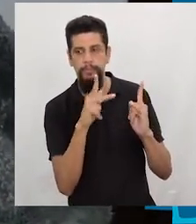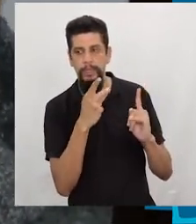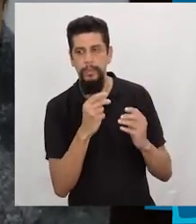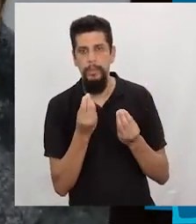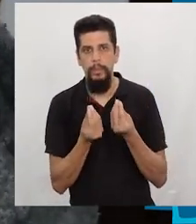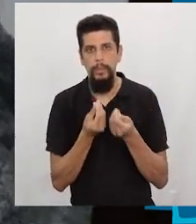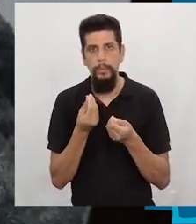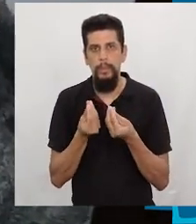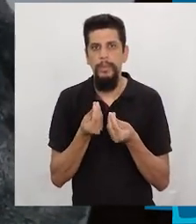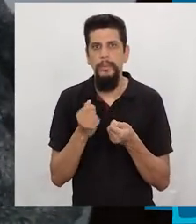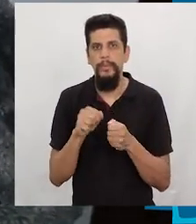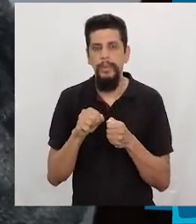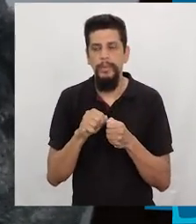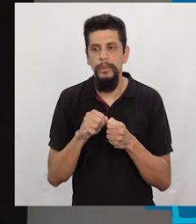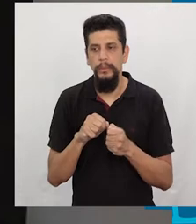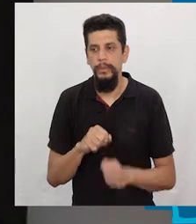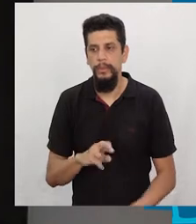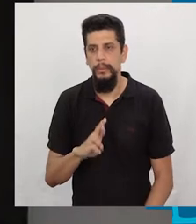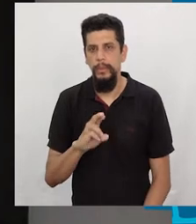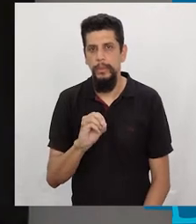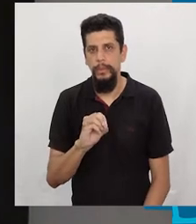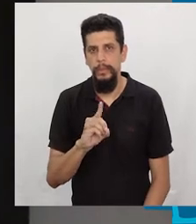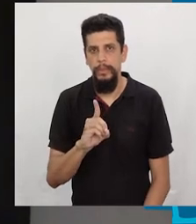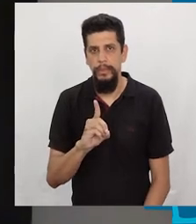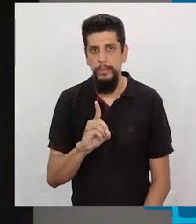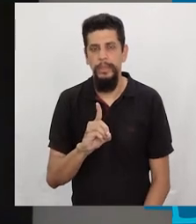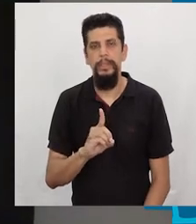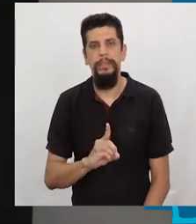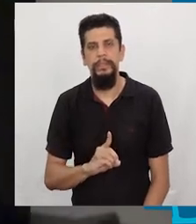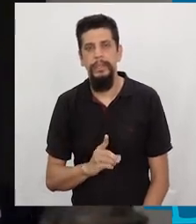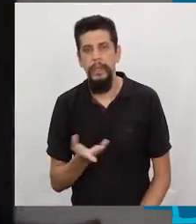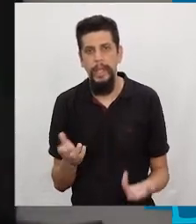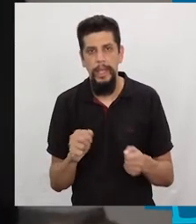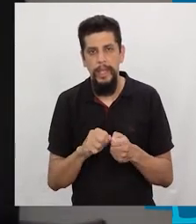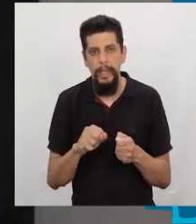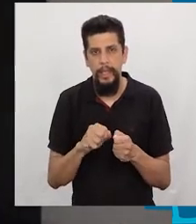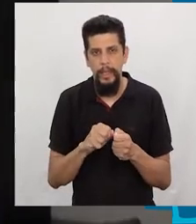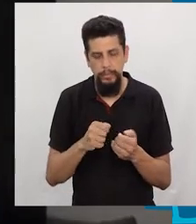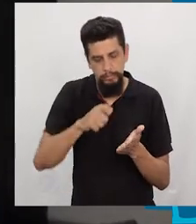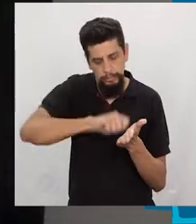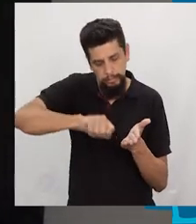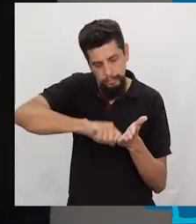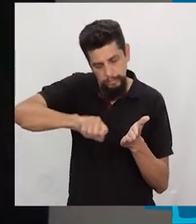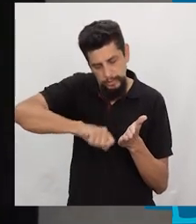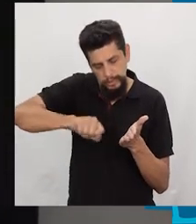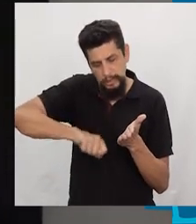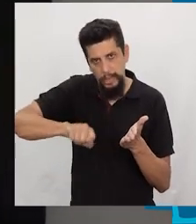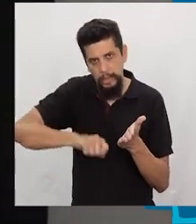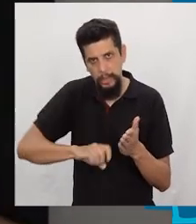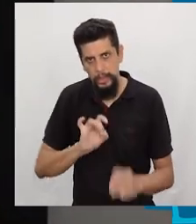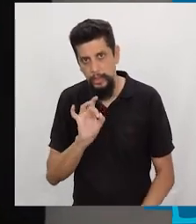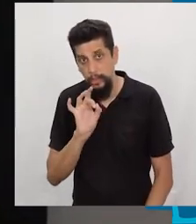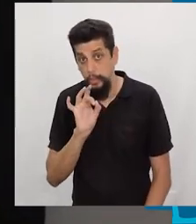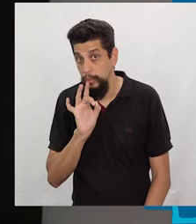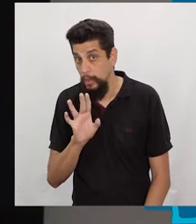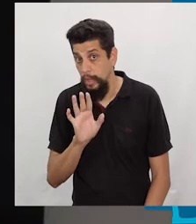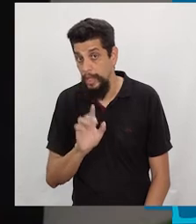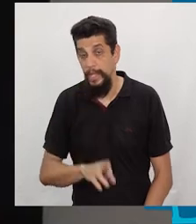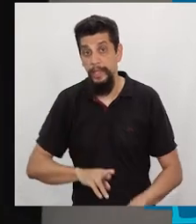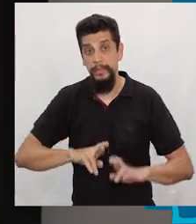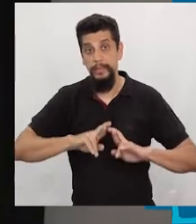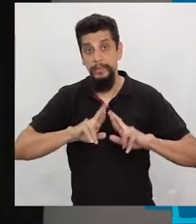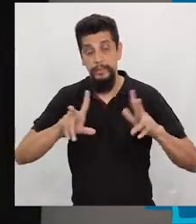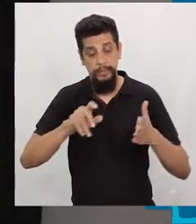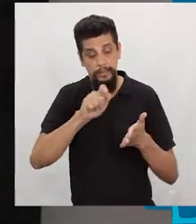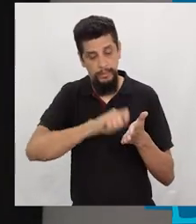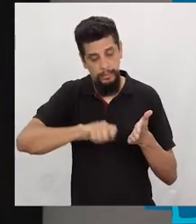um roteirista? Bom, um roteirista é uma espécie de escritor, ele escreve. Só que,